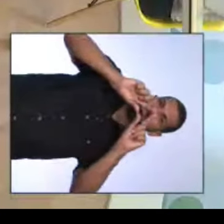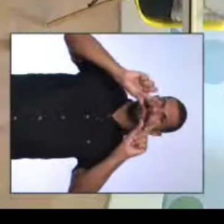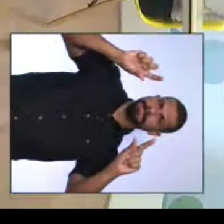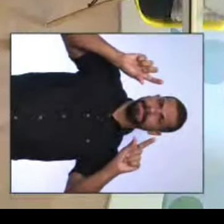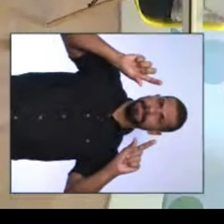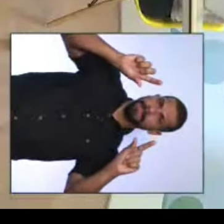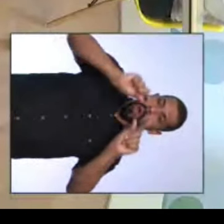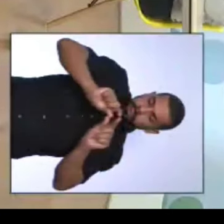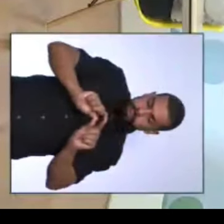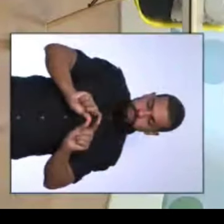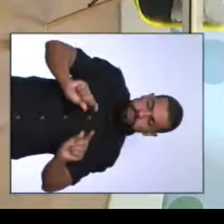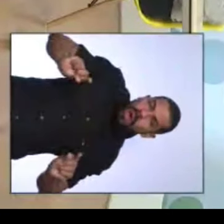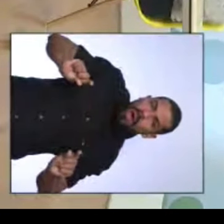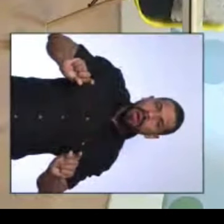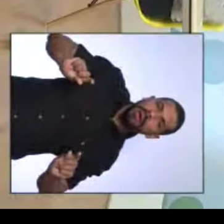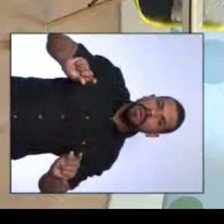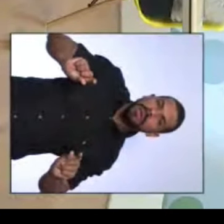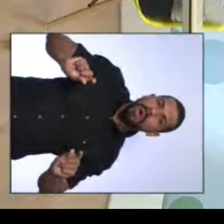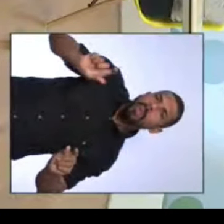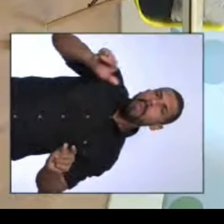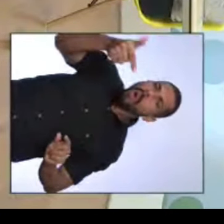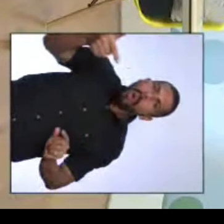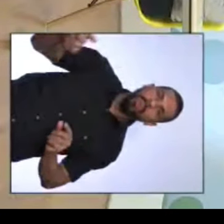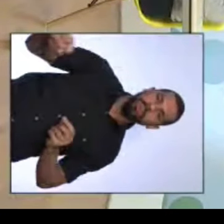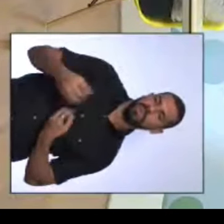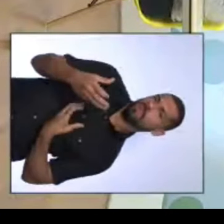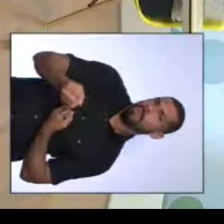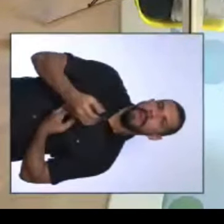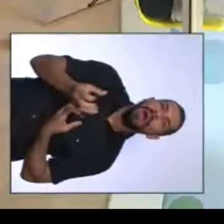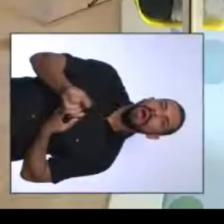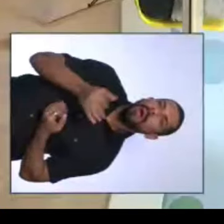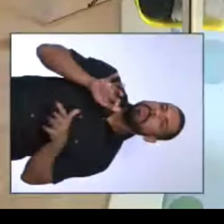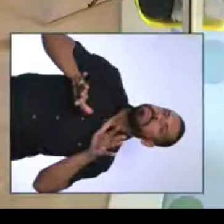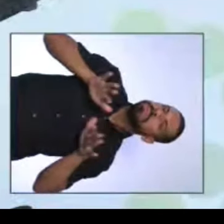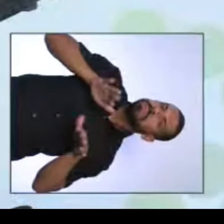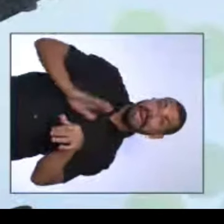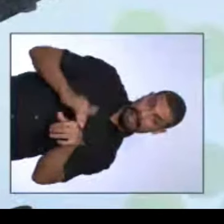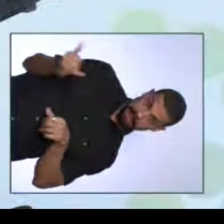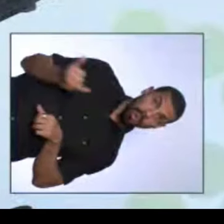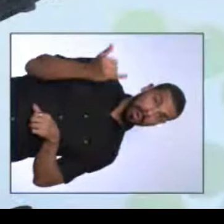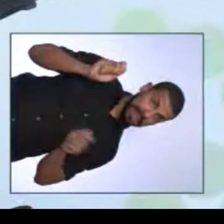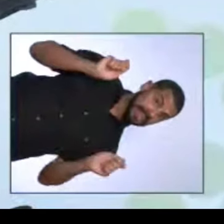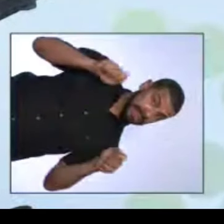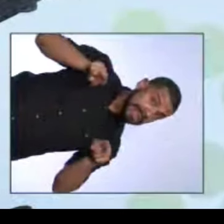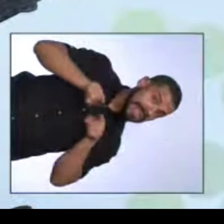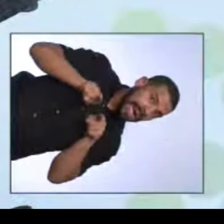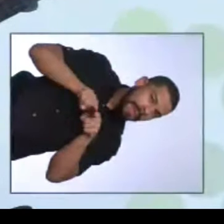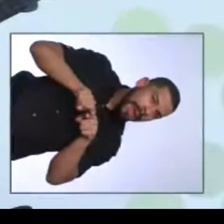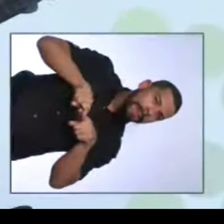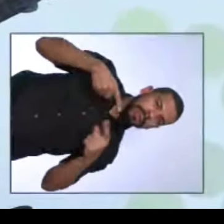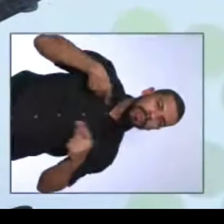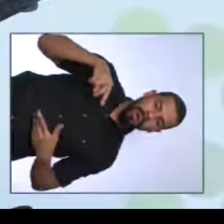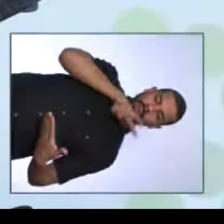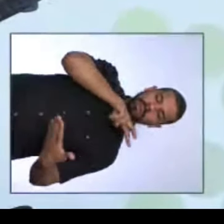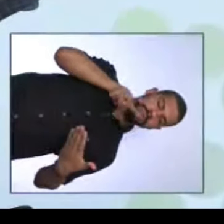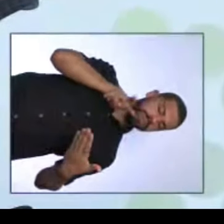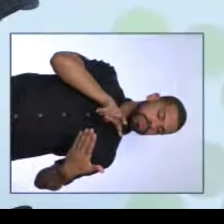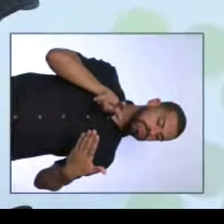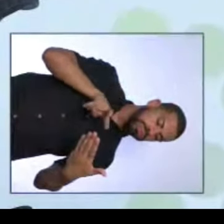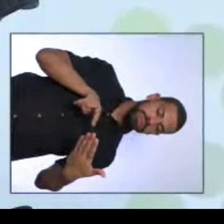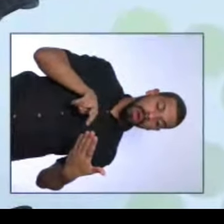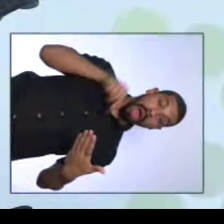parte de baixo, no rodapé, tá, vai uma notícia que eles consideram a menos relevante. Isso nos serve, inclusive, para guiar a nossa leitura, né,